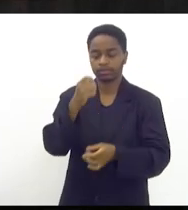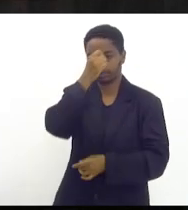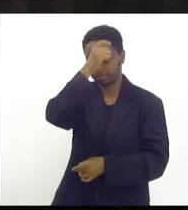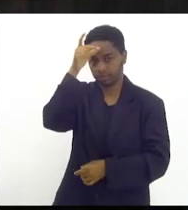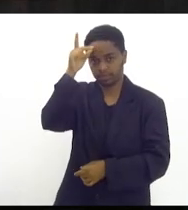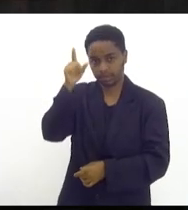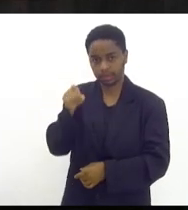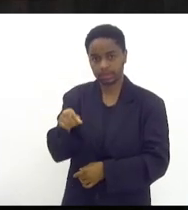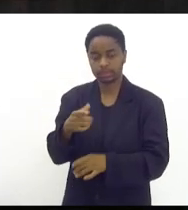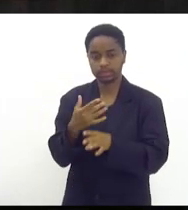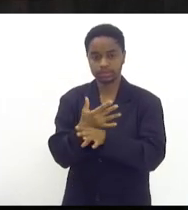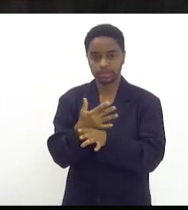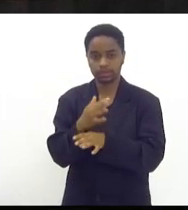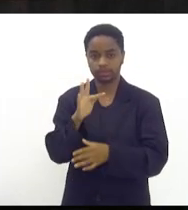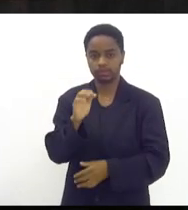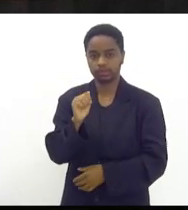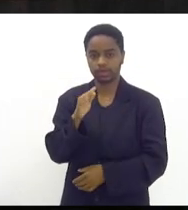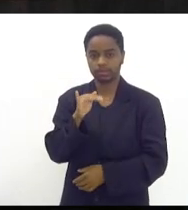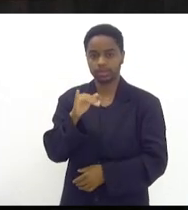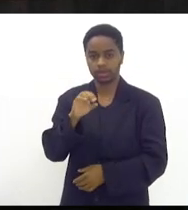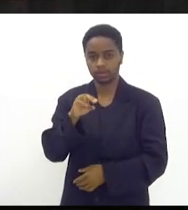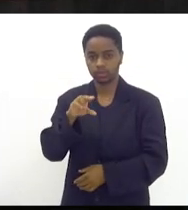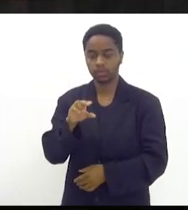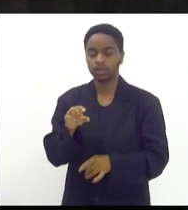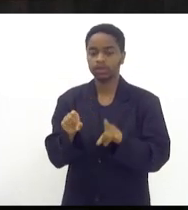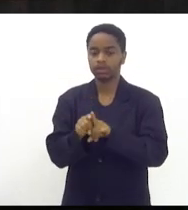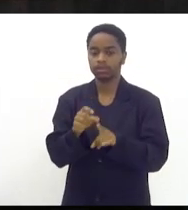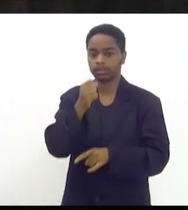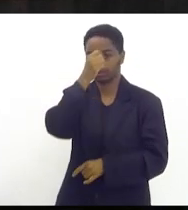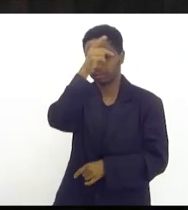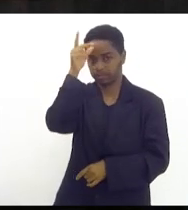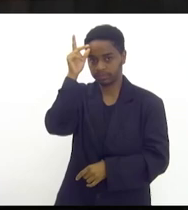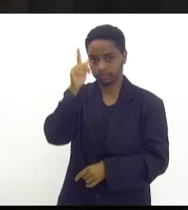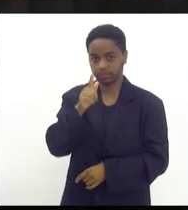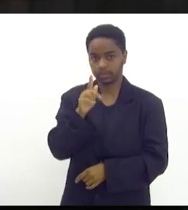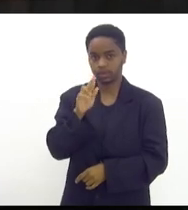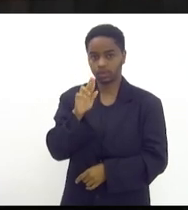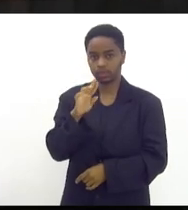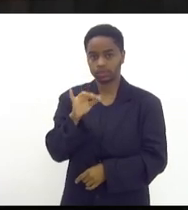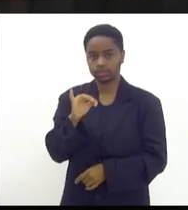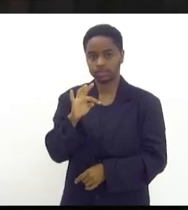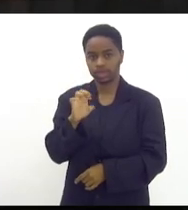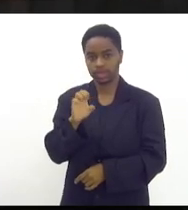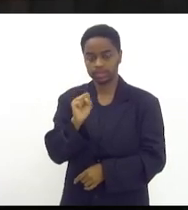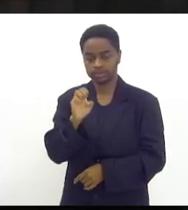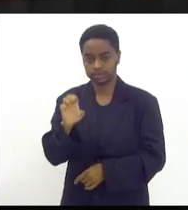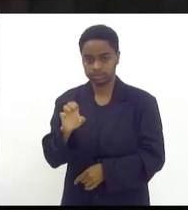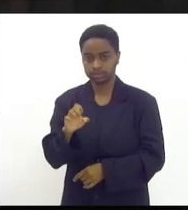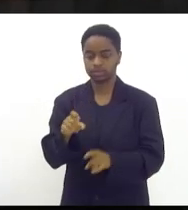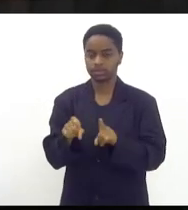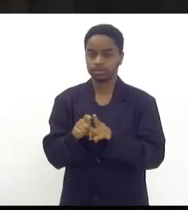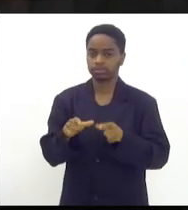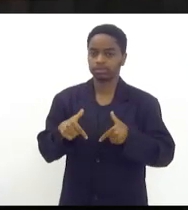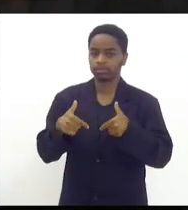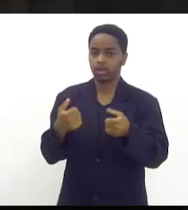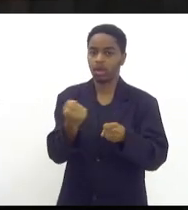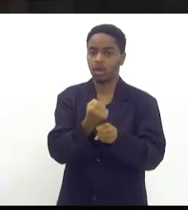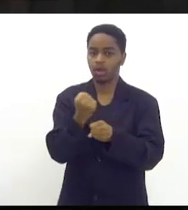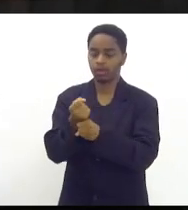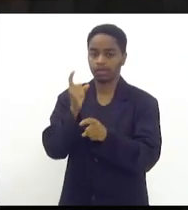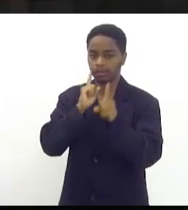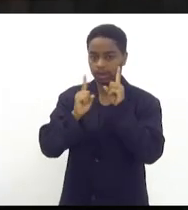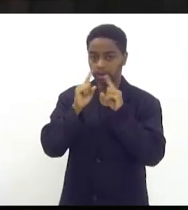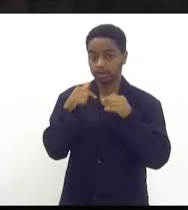cidade, Fabiano Horta, do presidente da SOMAR, Gutierrez, que é a autarquia de obras de Maricá. Então, eu não poderia